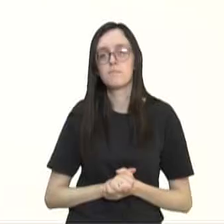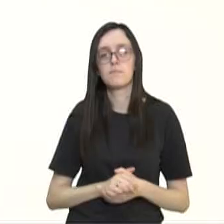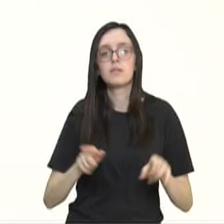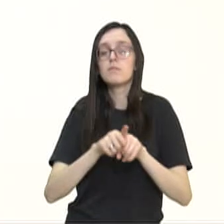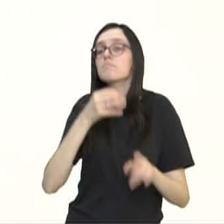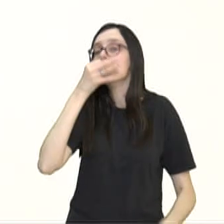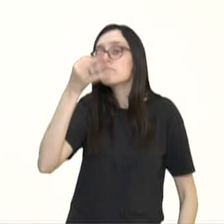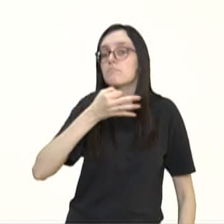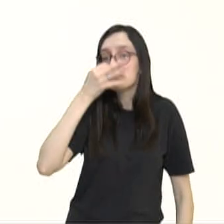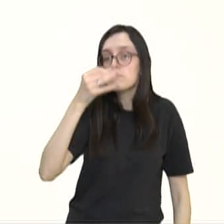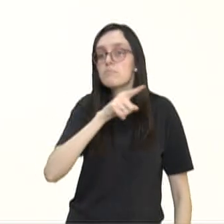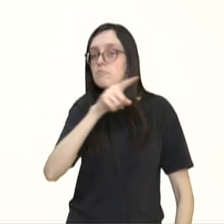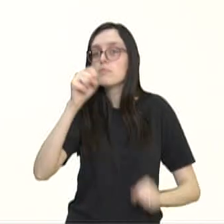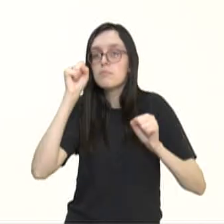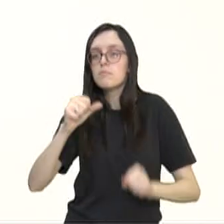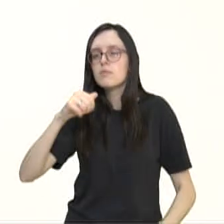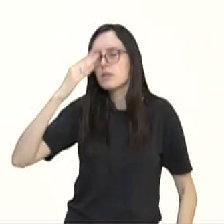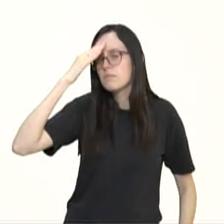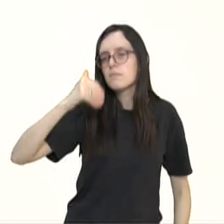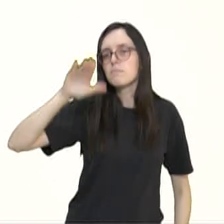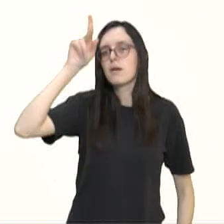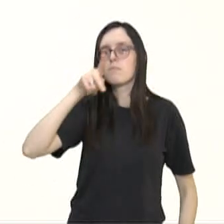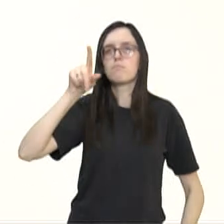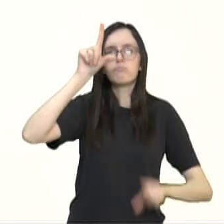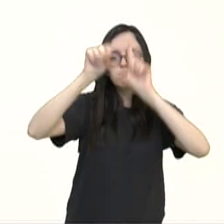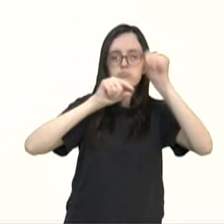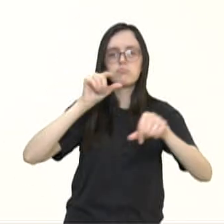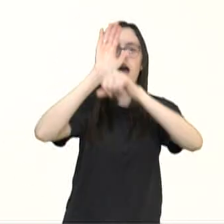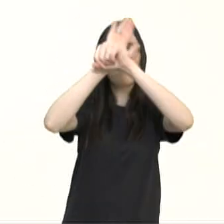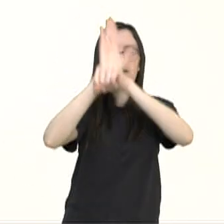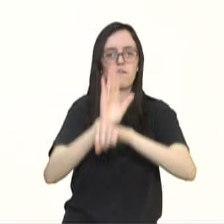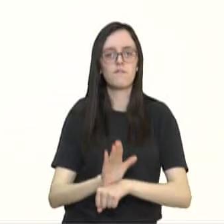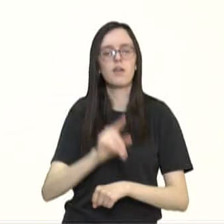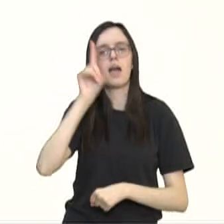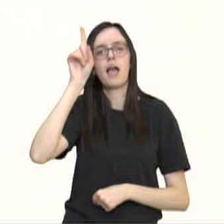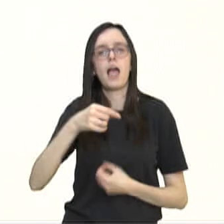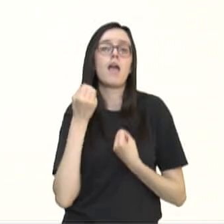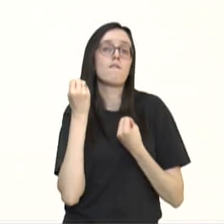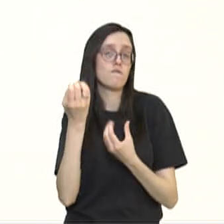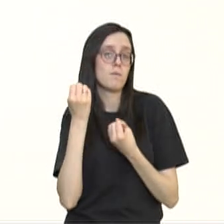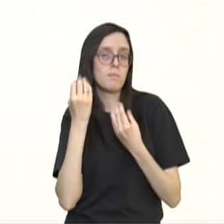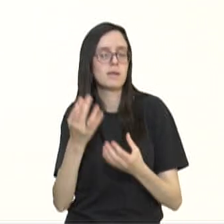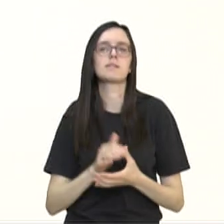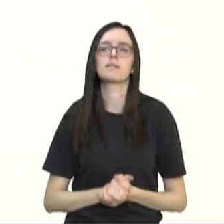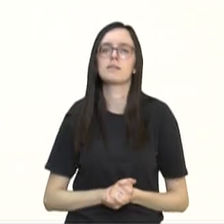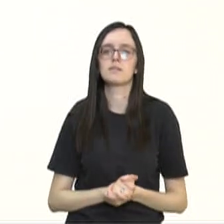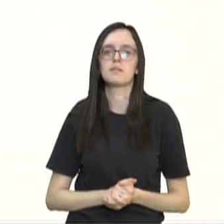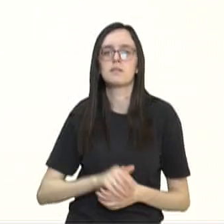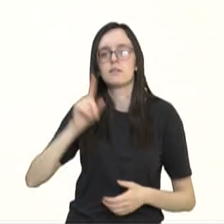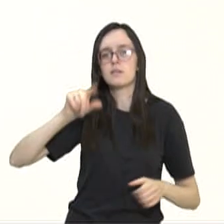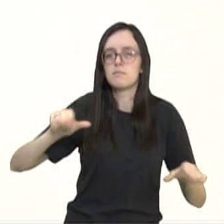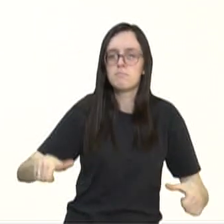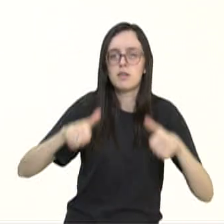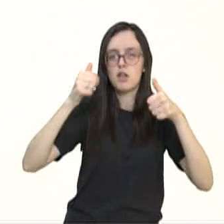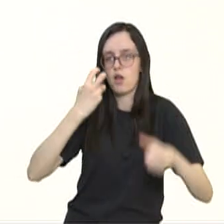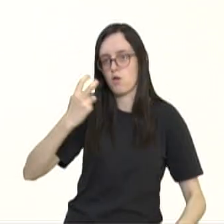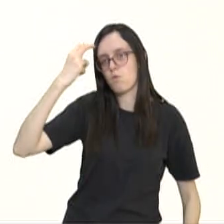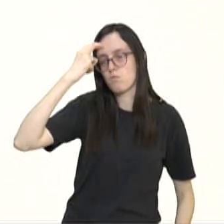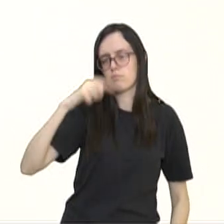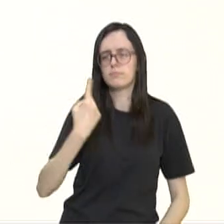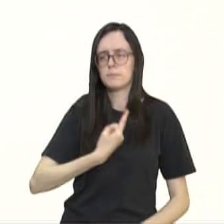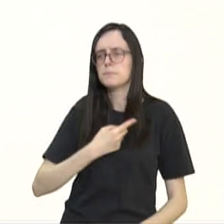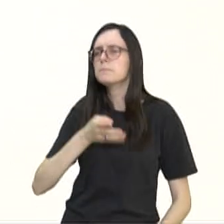espaço maior, né, nessa questão toda esportiva, né, tanto de mídia quanto de prática, né. Então, acredito que